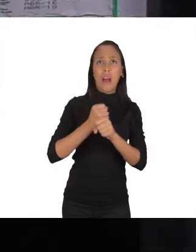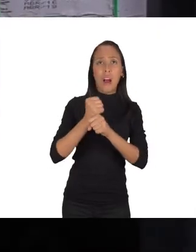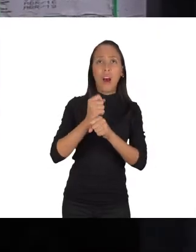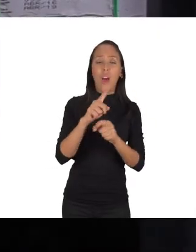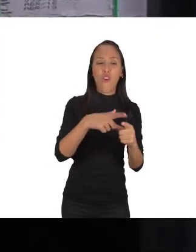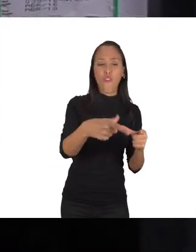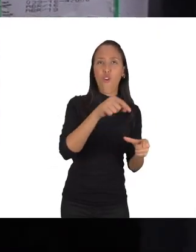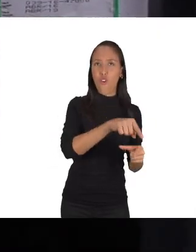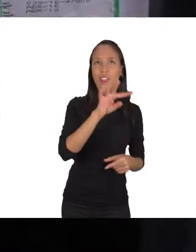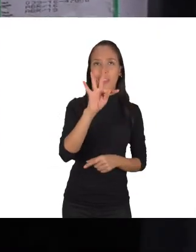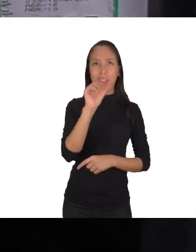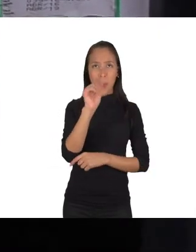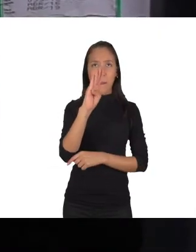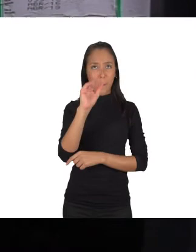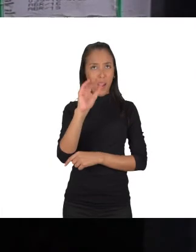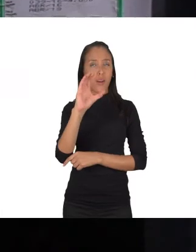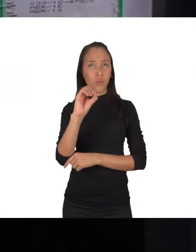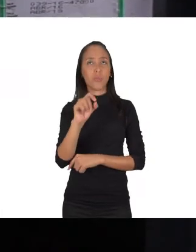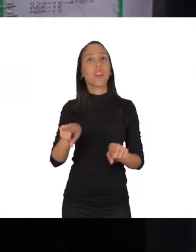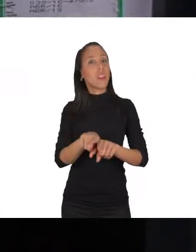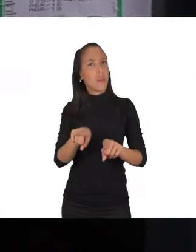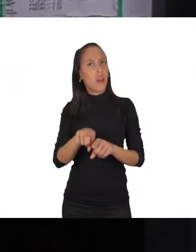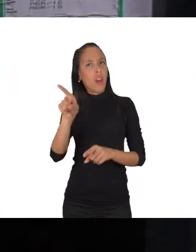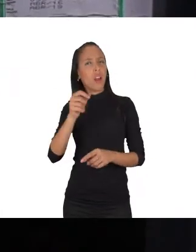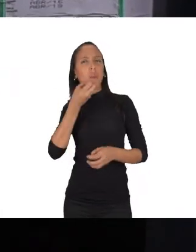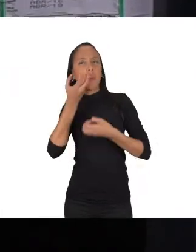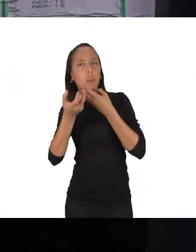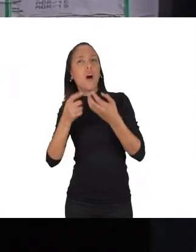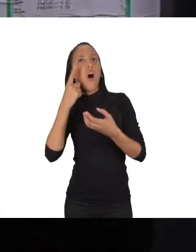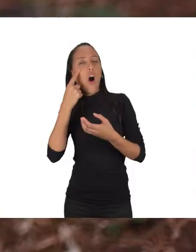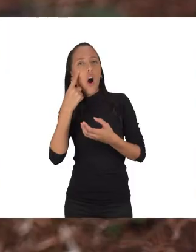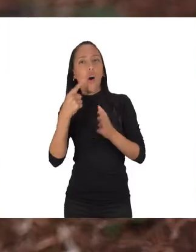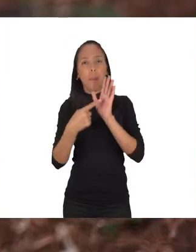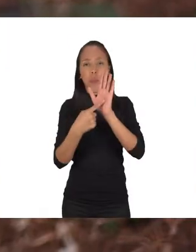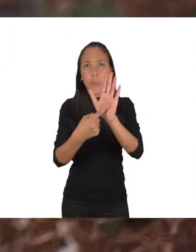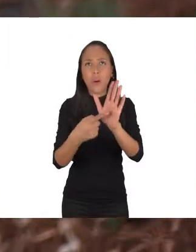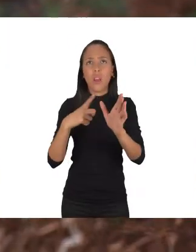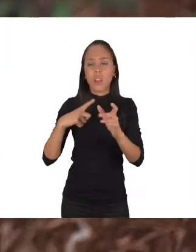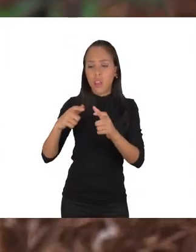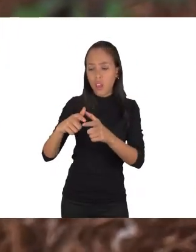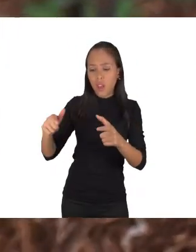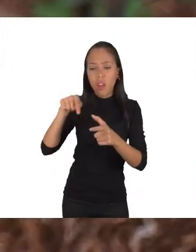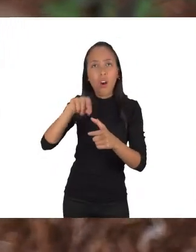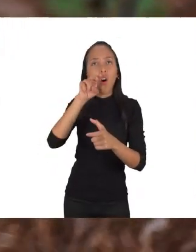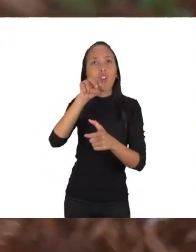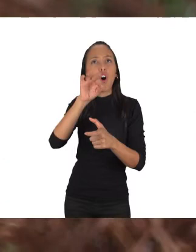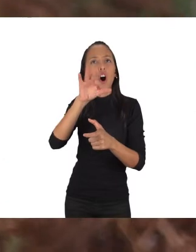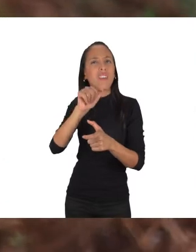e também trouxe várias notas fiscais de compra de agrotóxicos